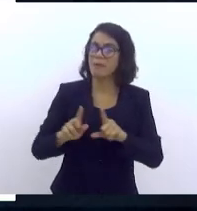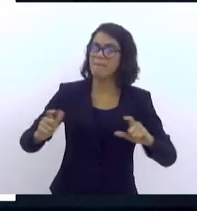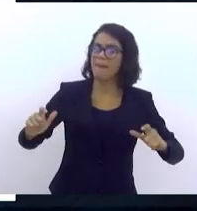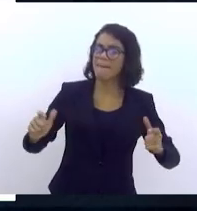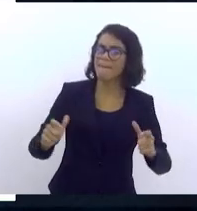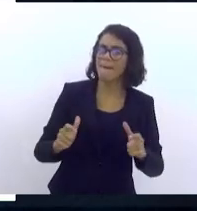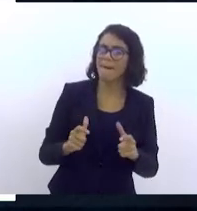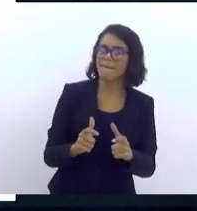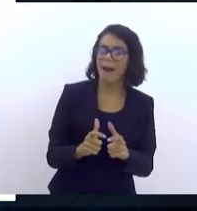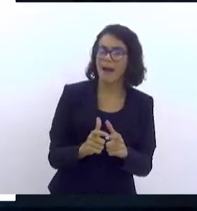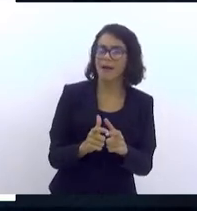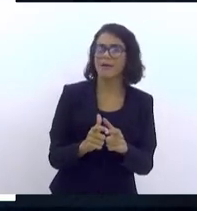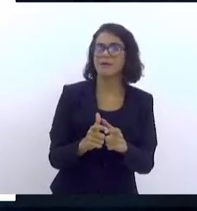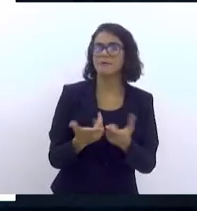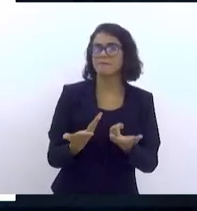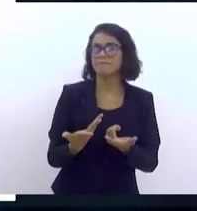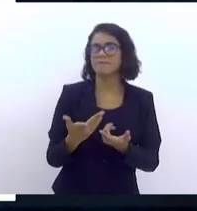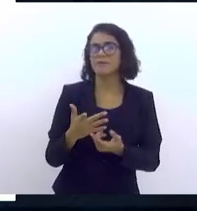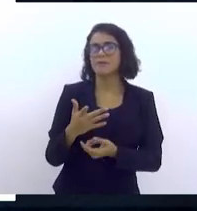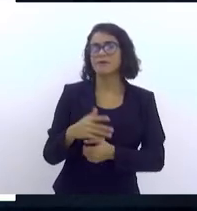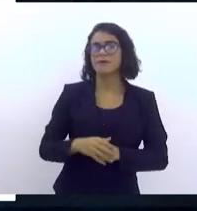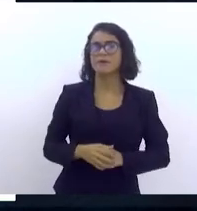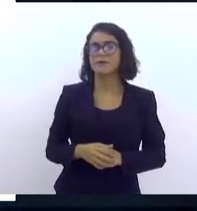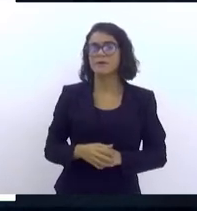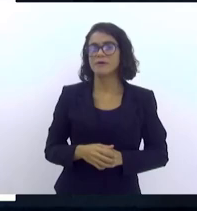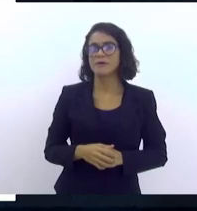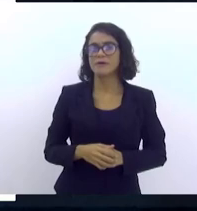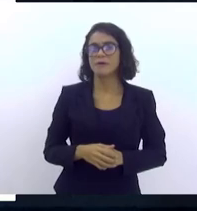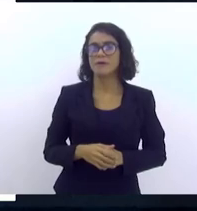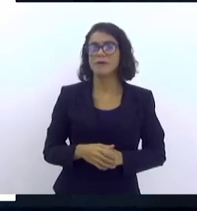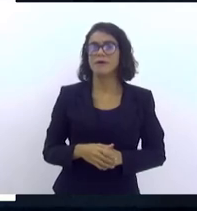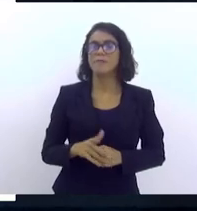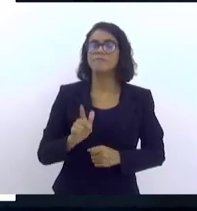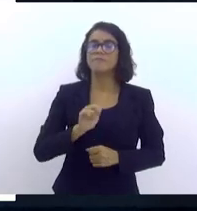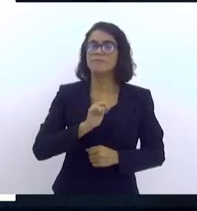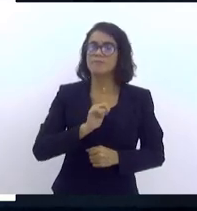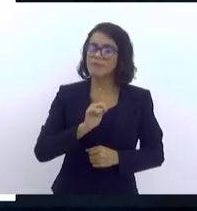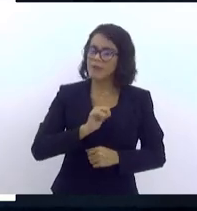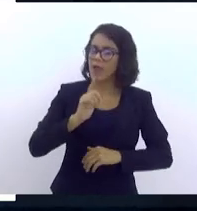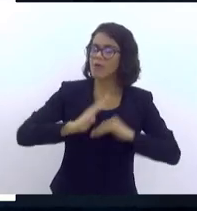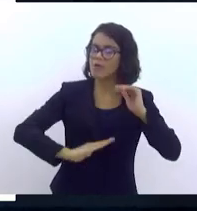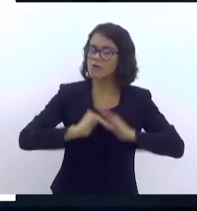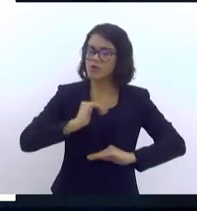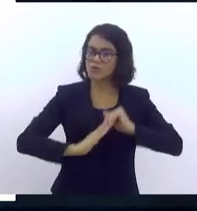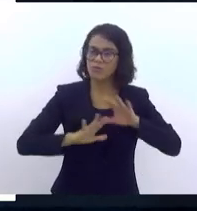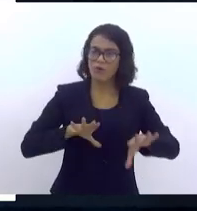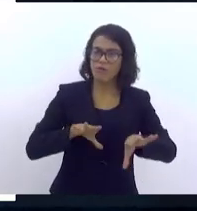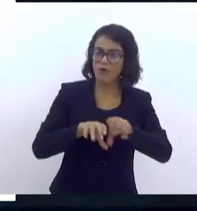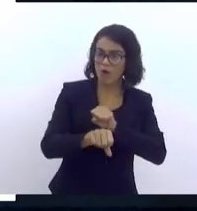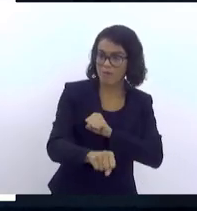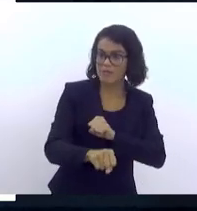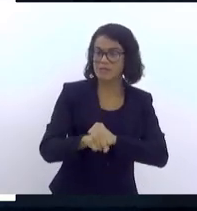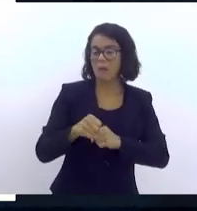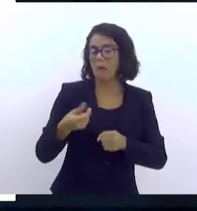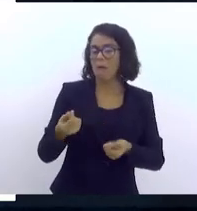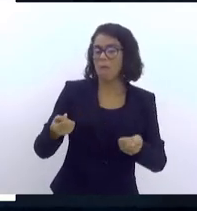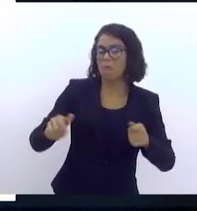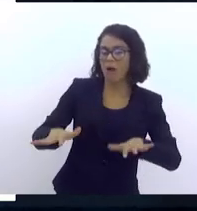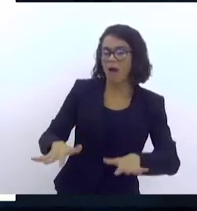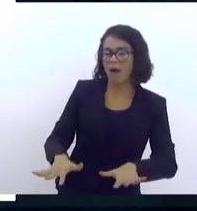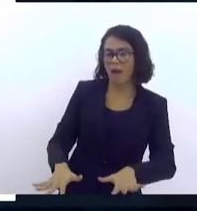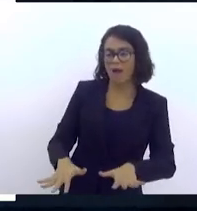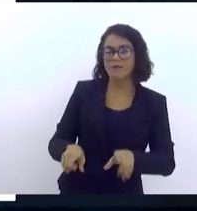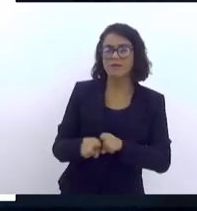educação em nome de um tecnicismo e um tecnicismo da formação para mão de obra barata e também